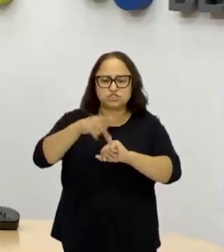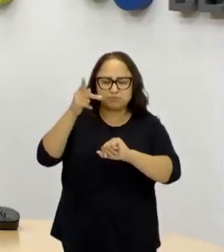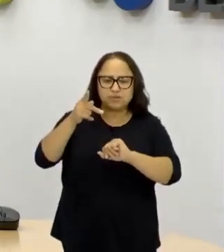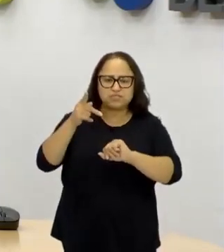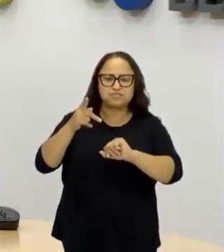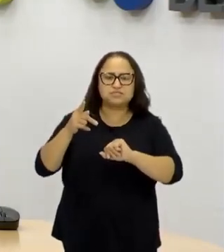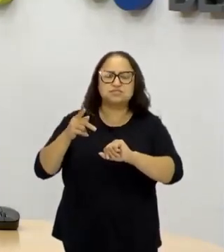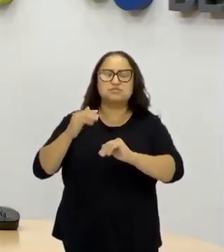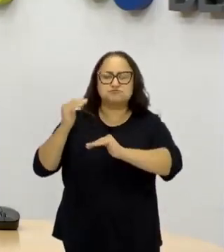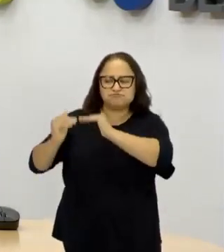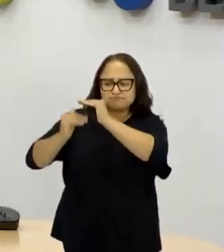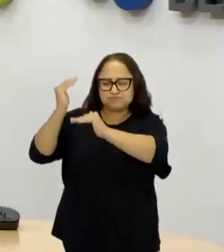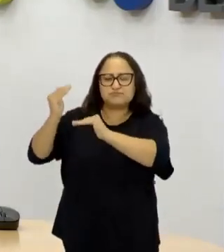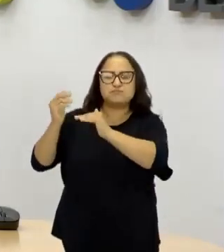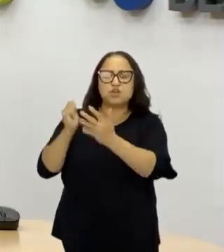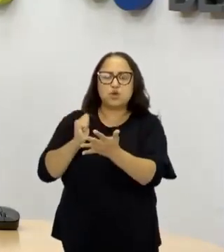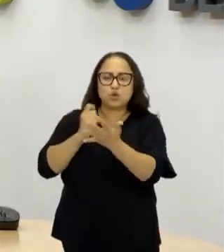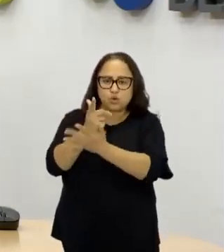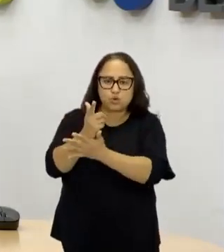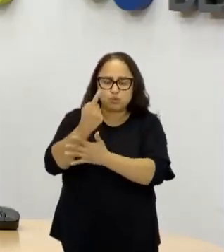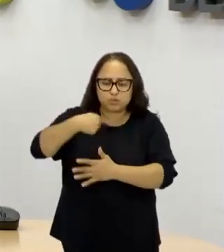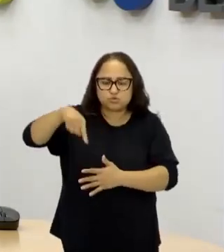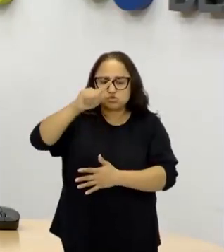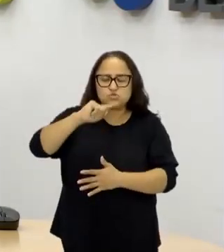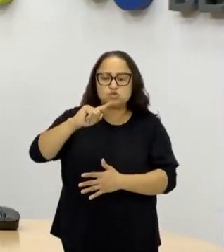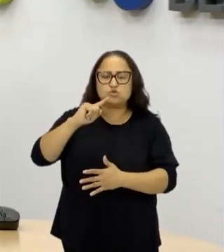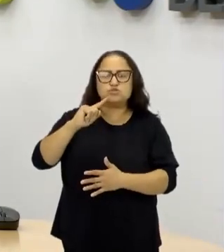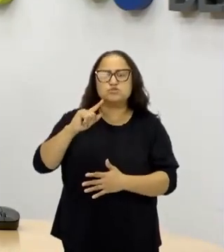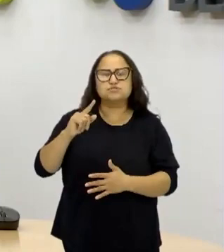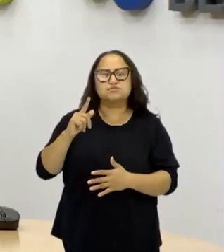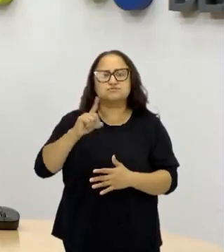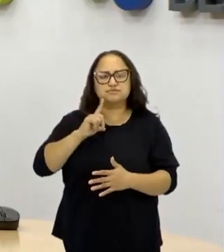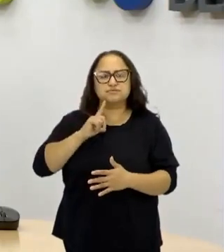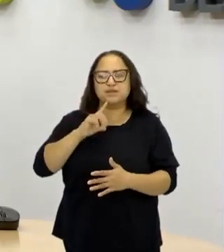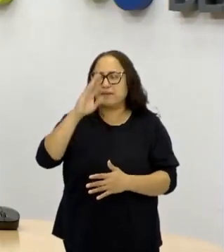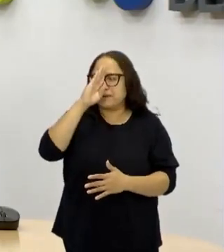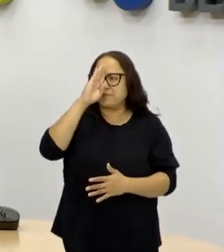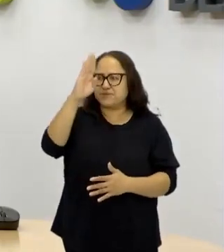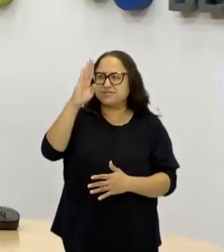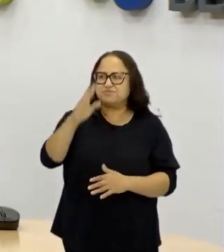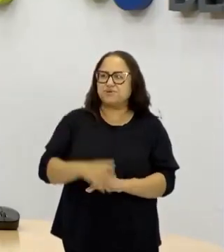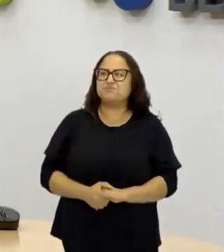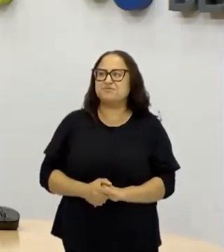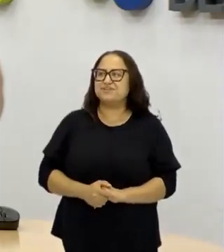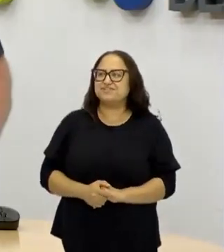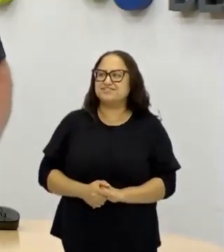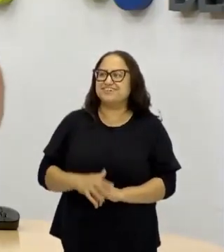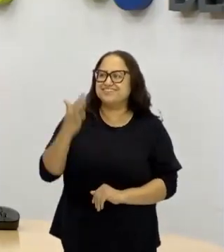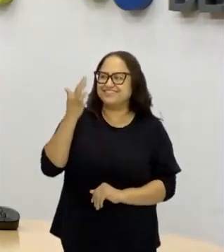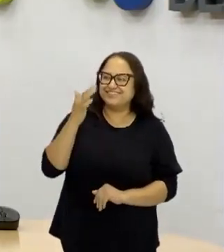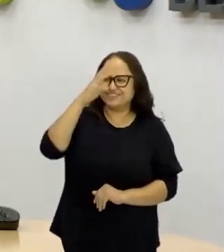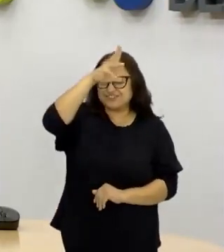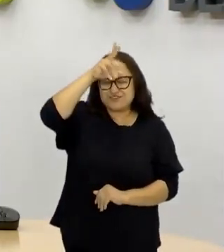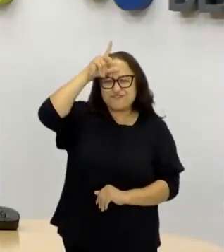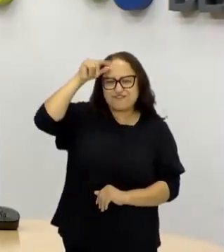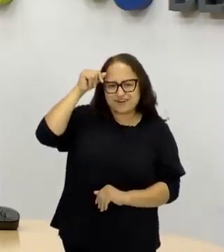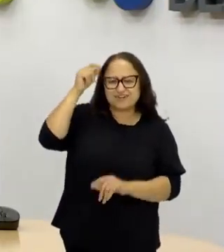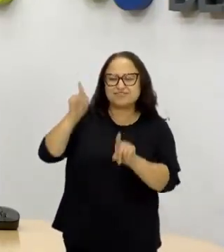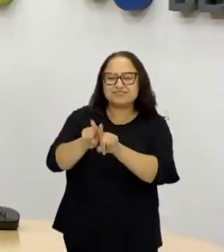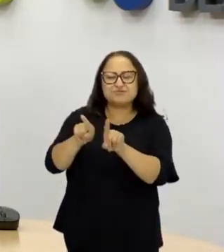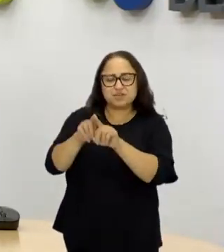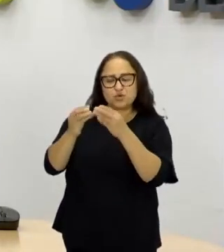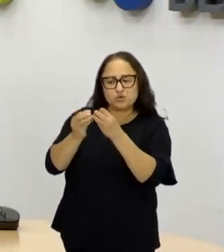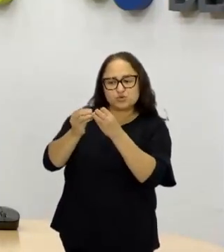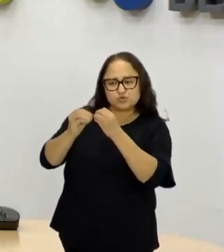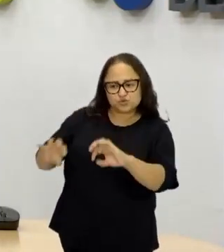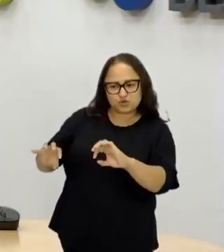países emergentes, que compram esses nossos produtos, né, principalmente aí da carne de frango e da carne suína, e os ovos aí que